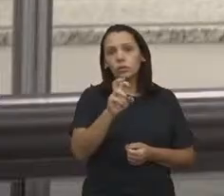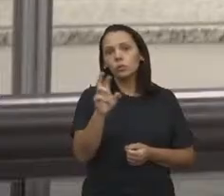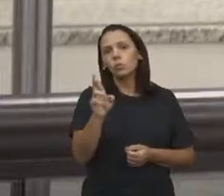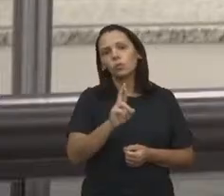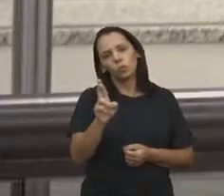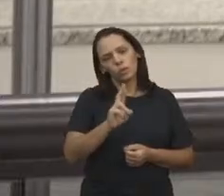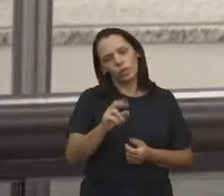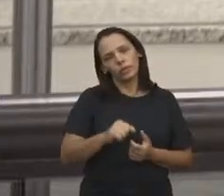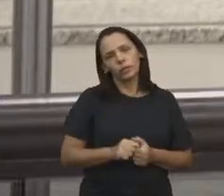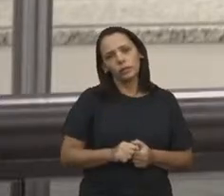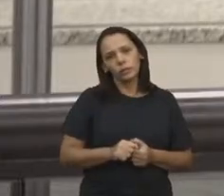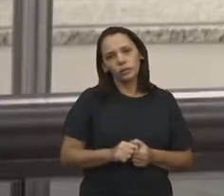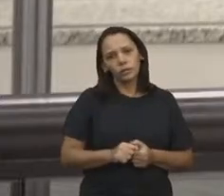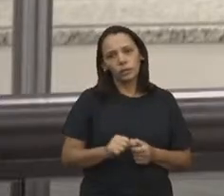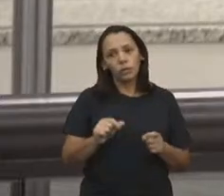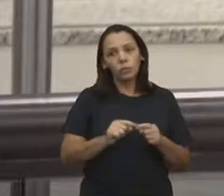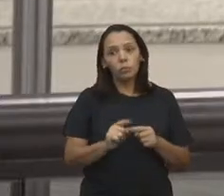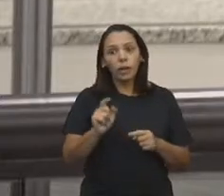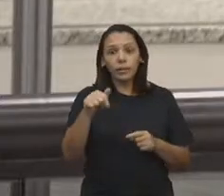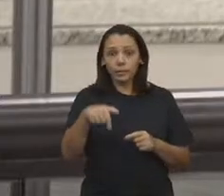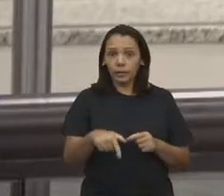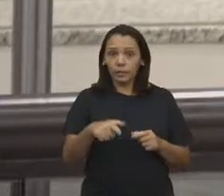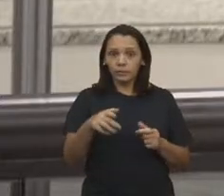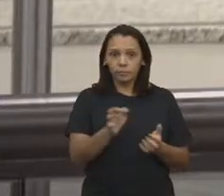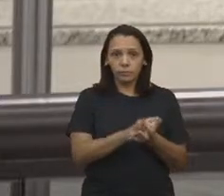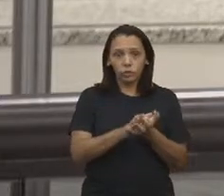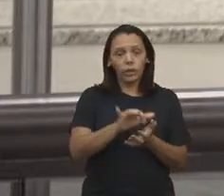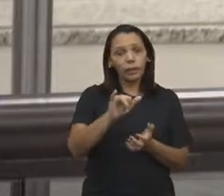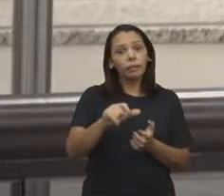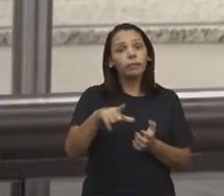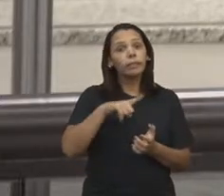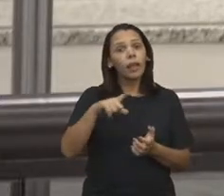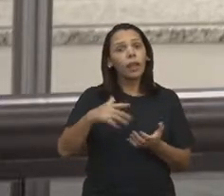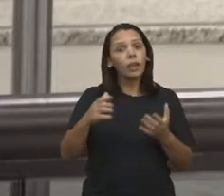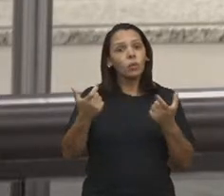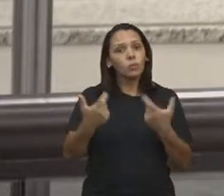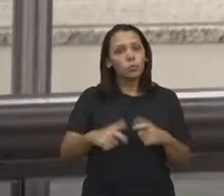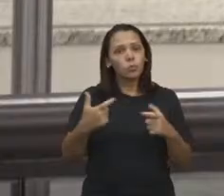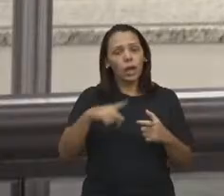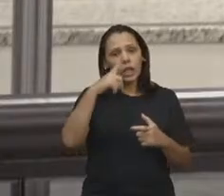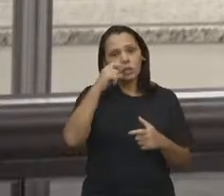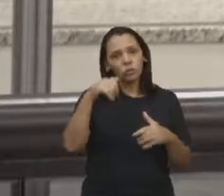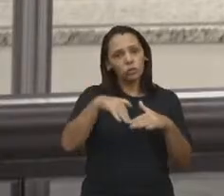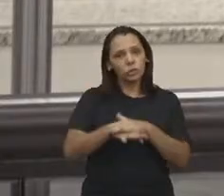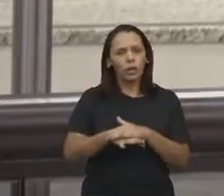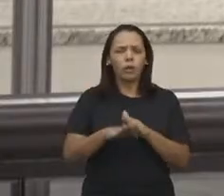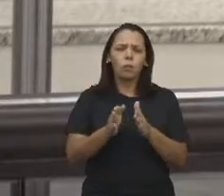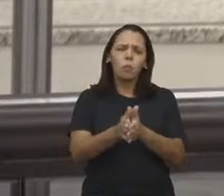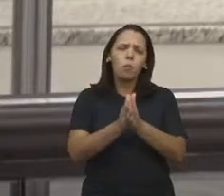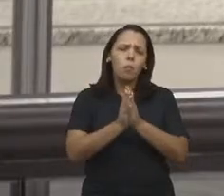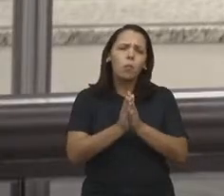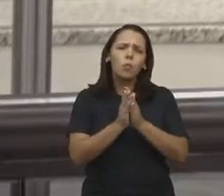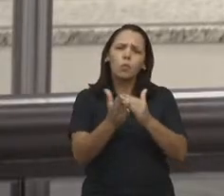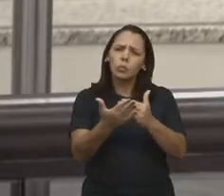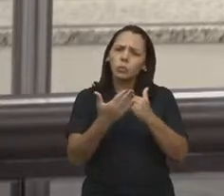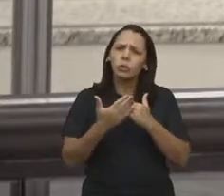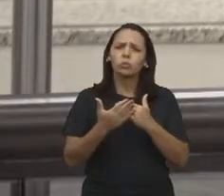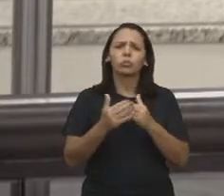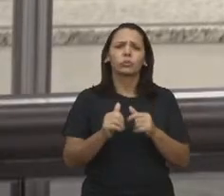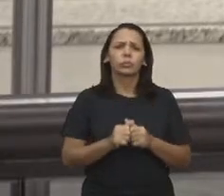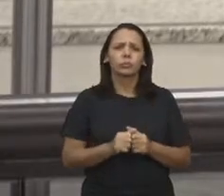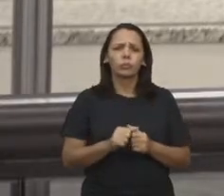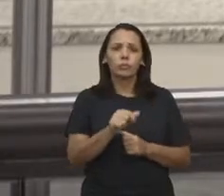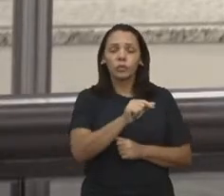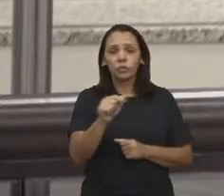material. Ele vai ser descartado, mas vai ser reaproveitável. Entendeu? Ajuda nós, por favor. Vocês